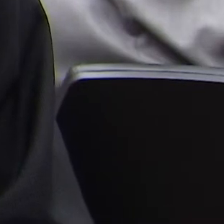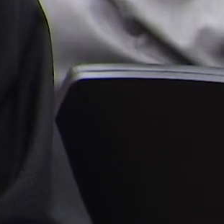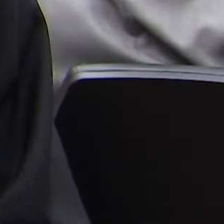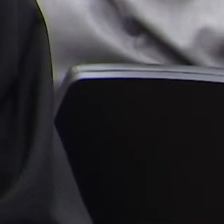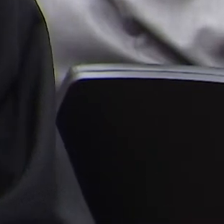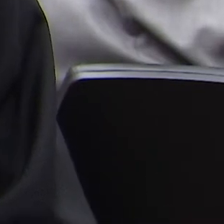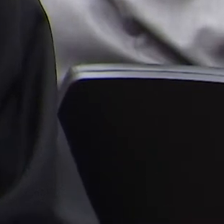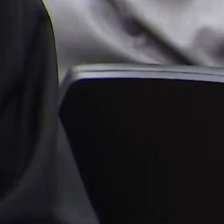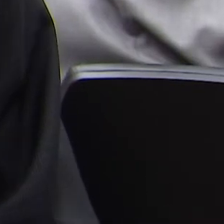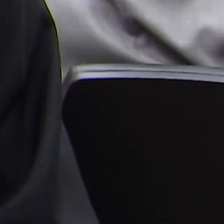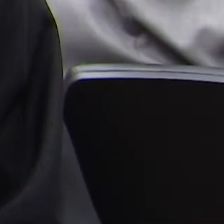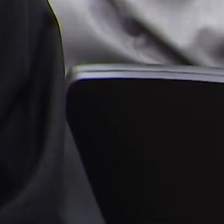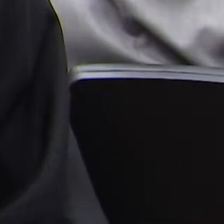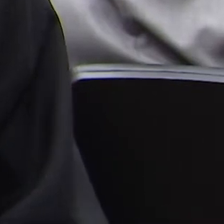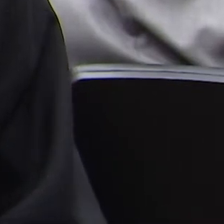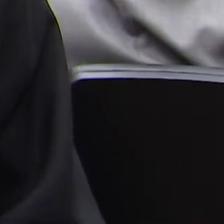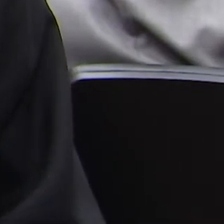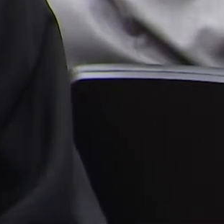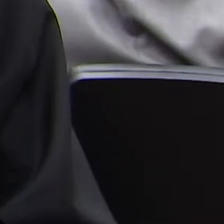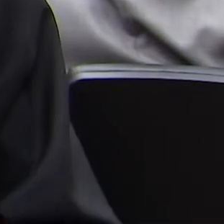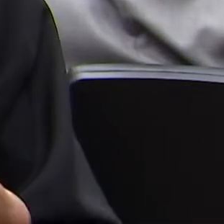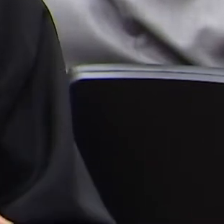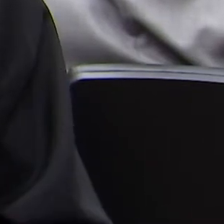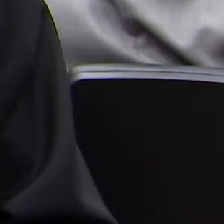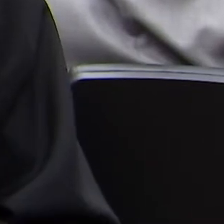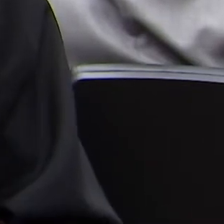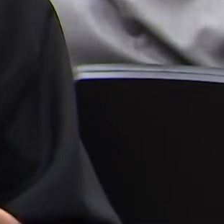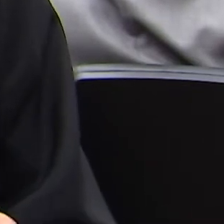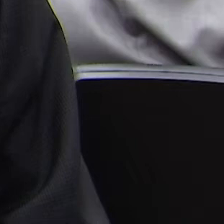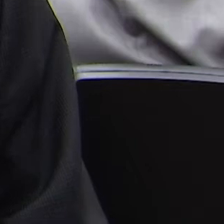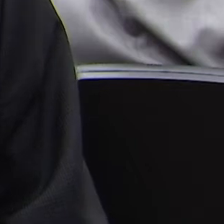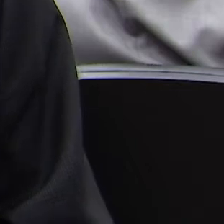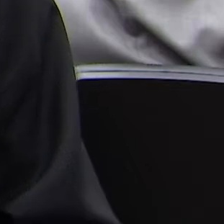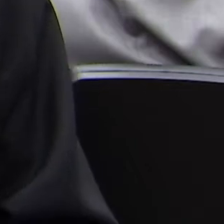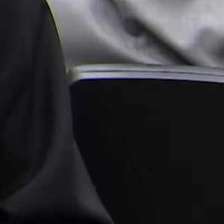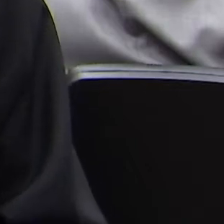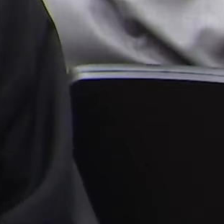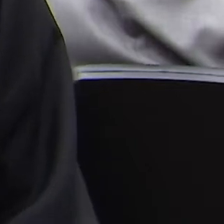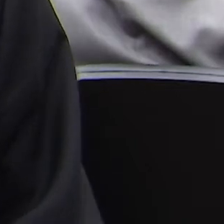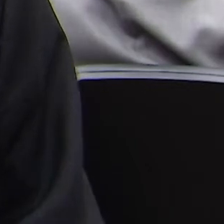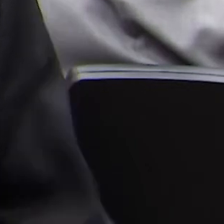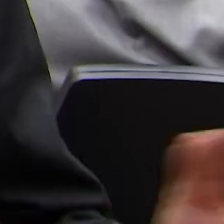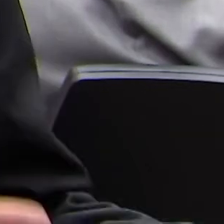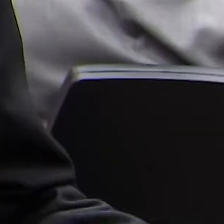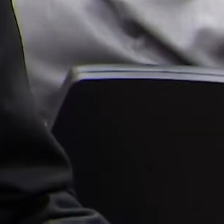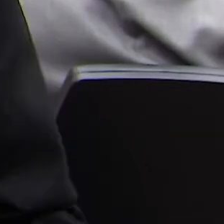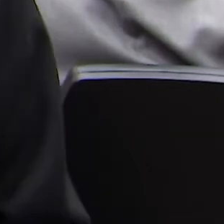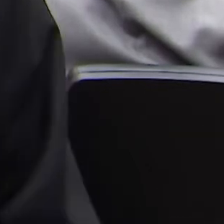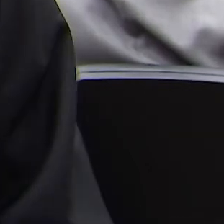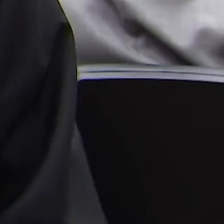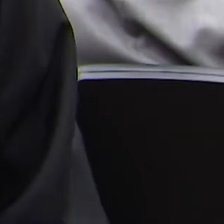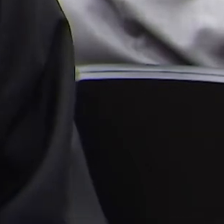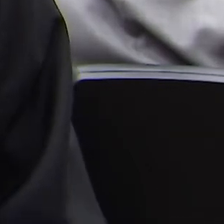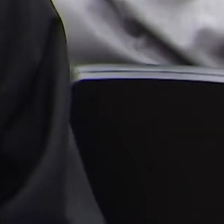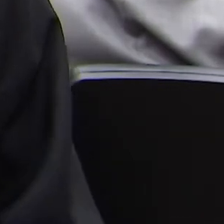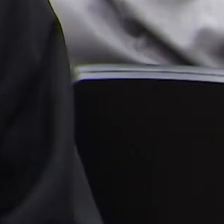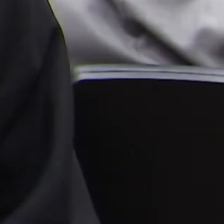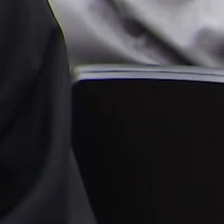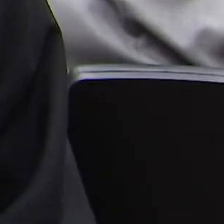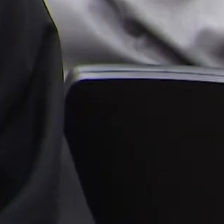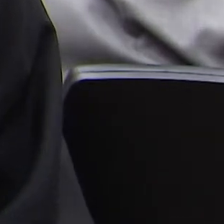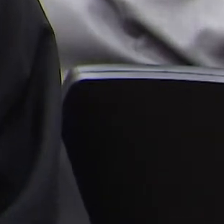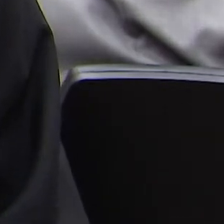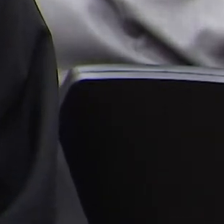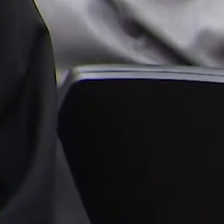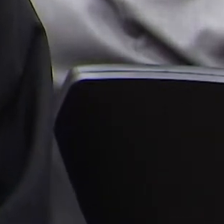as pessoas têm que vir para o centro, né? Pegando o trânsito, perdendo tempo, enfrentando filas. E é mais